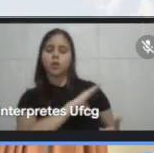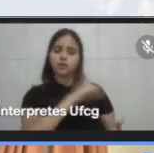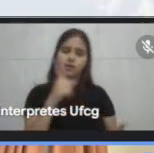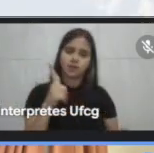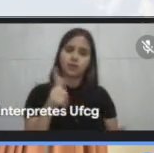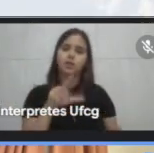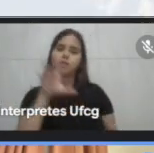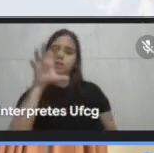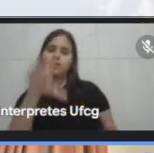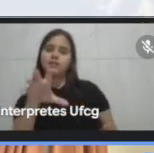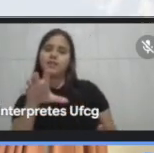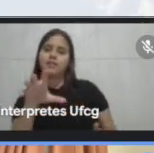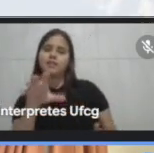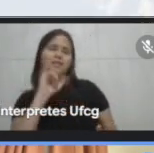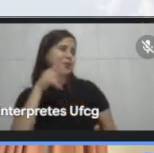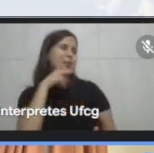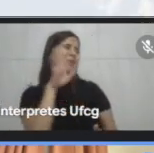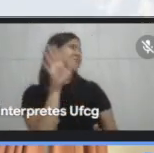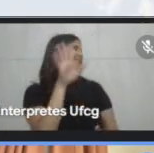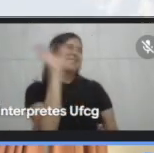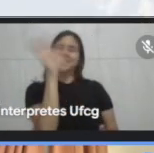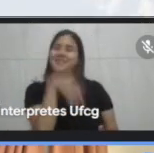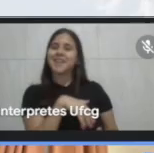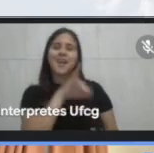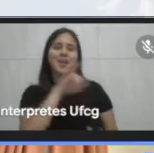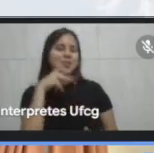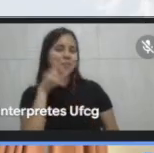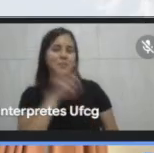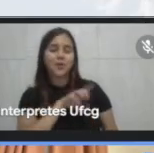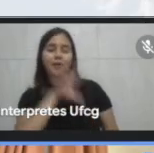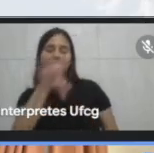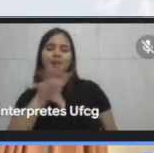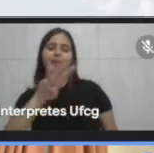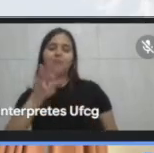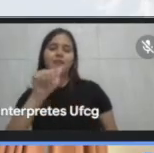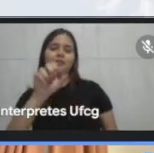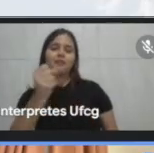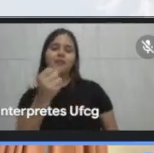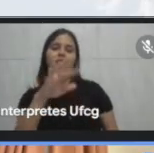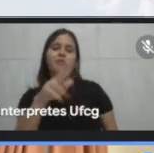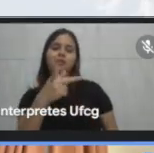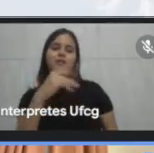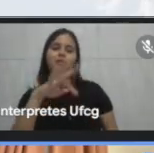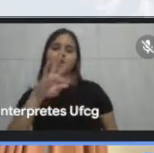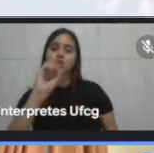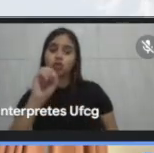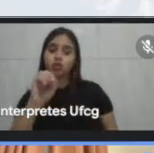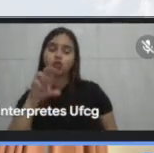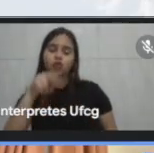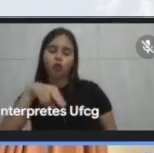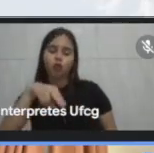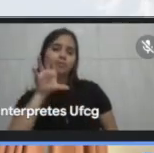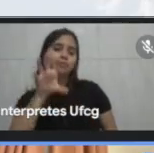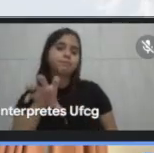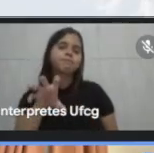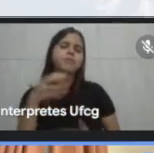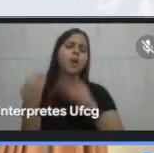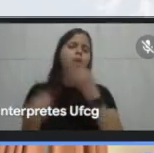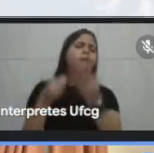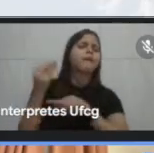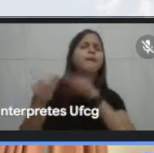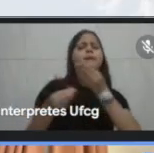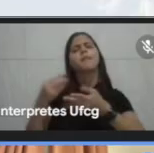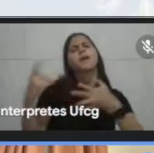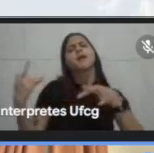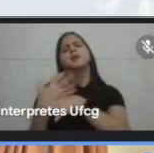João Pessoa, Campina e Washington, que seria justamente a gente tentar ver o que é que essas